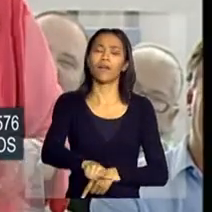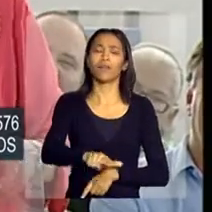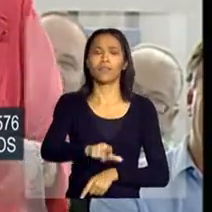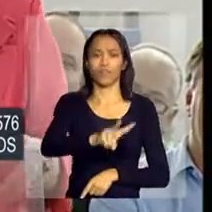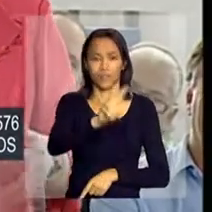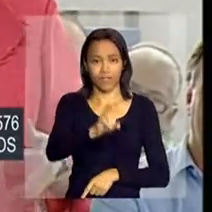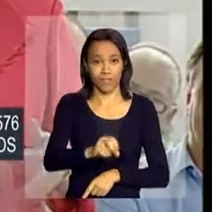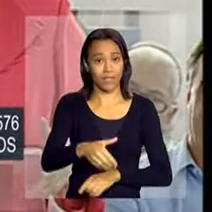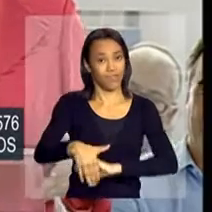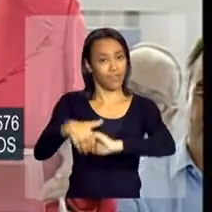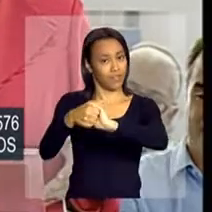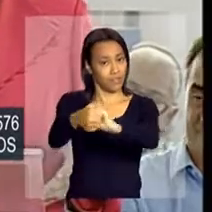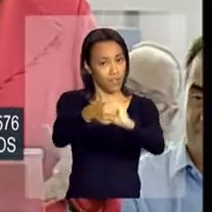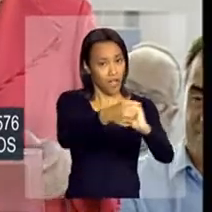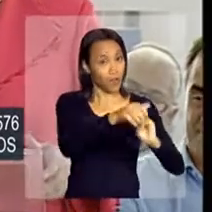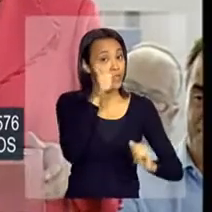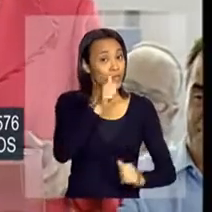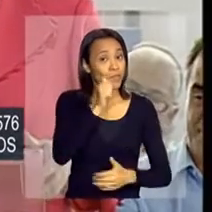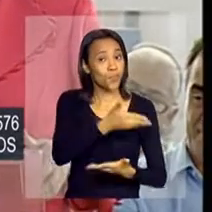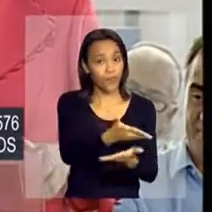mulheres paraibanas.